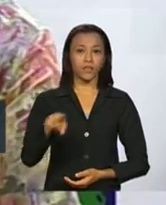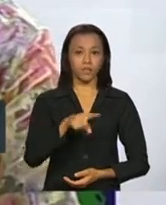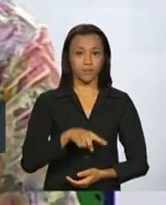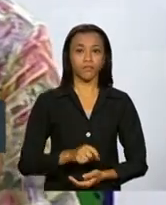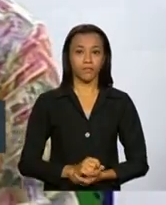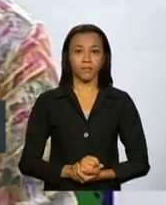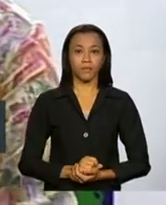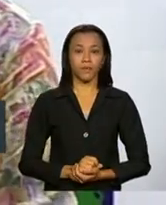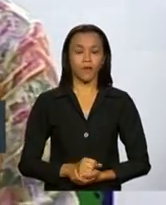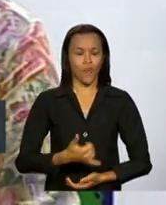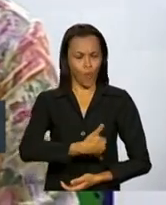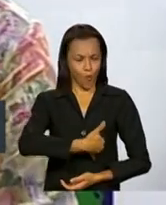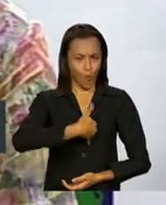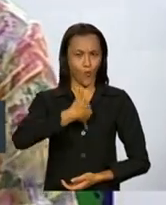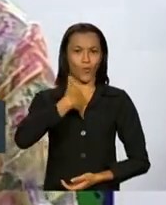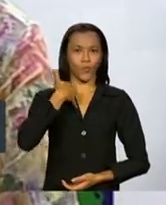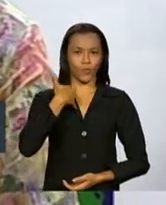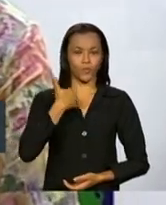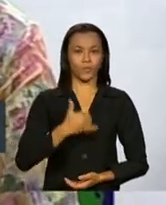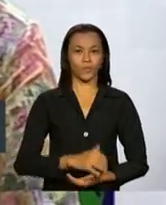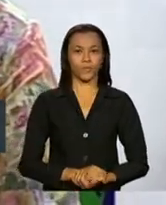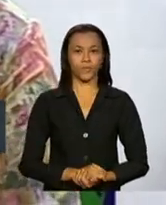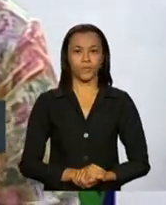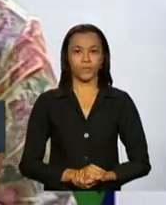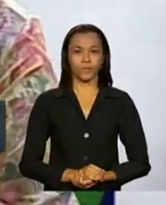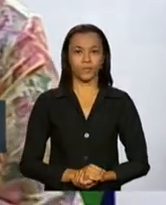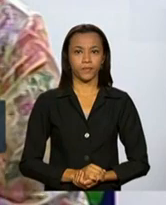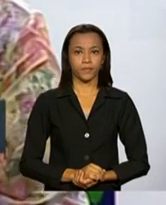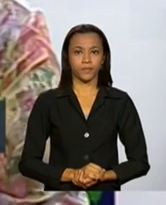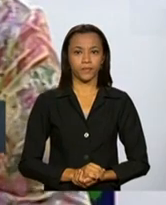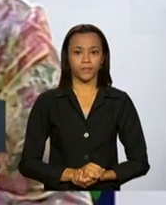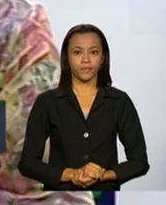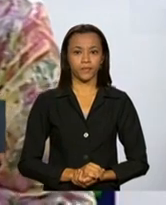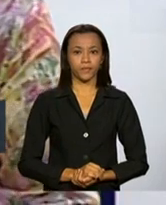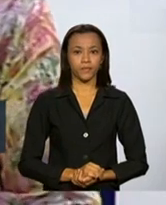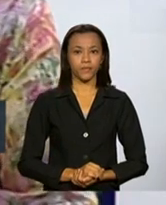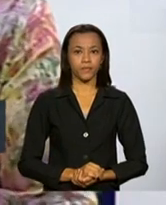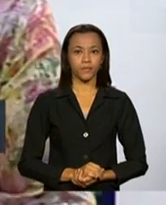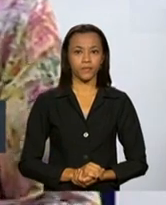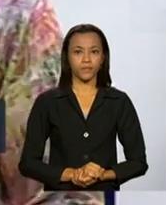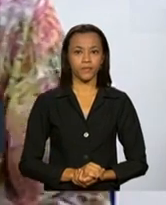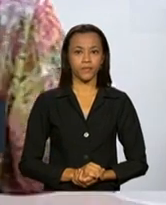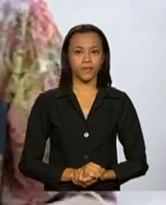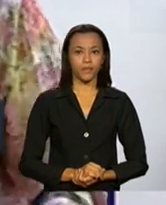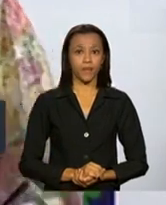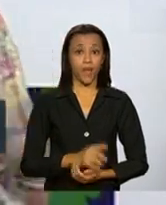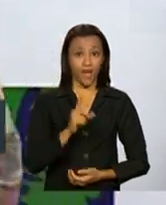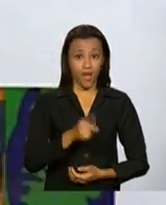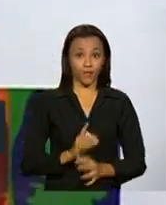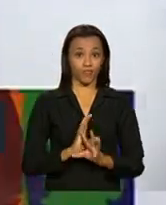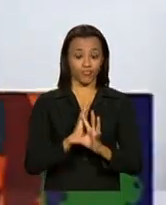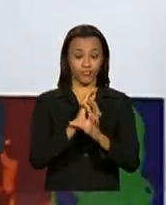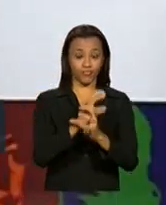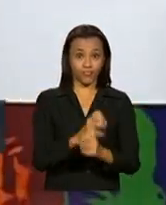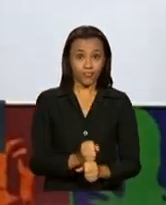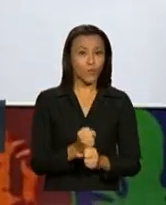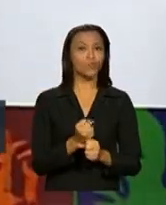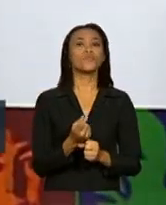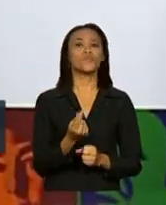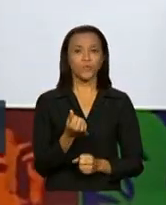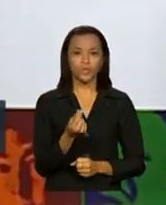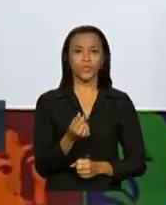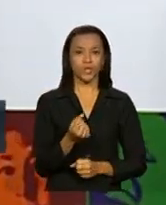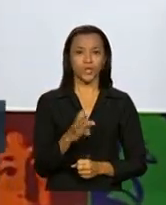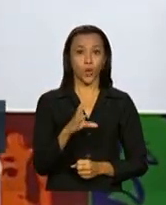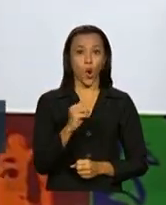com muito orgulho é em relação ao nosso orçamento e